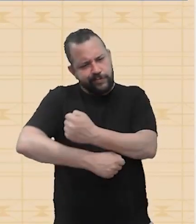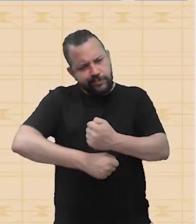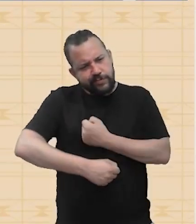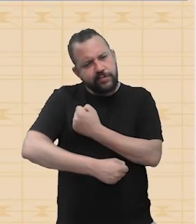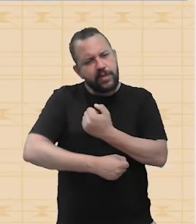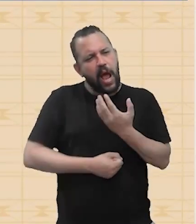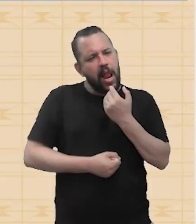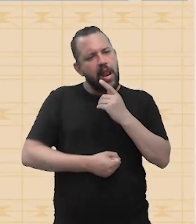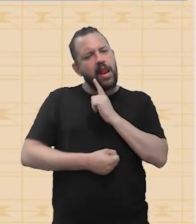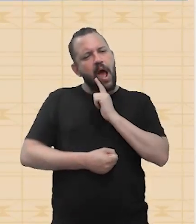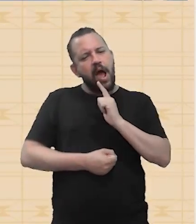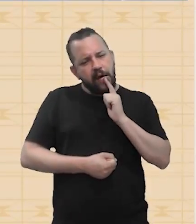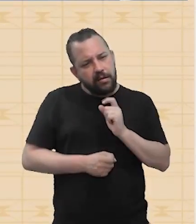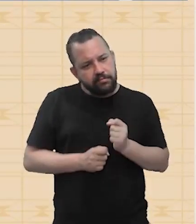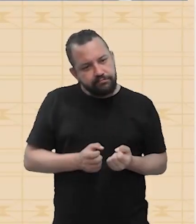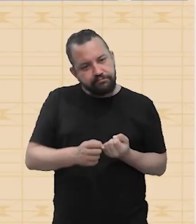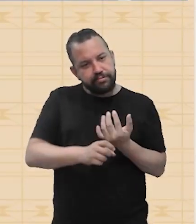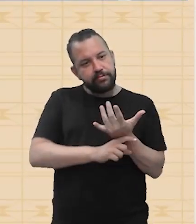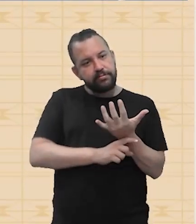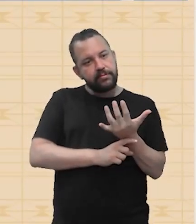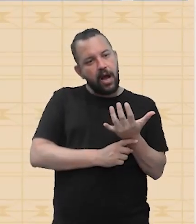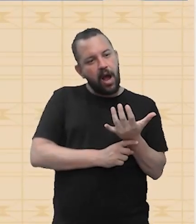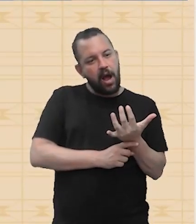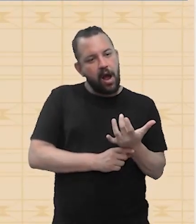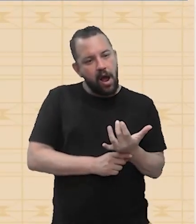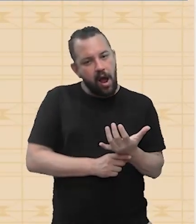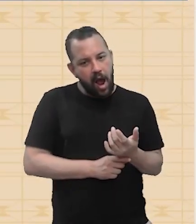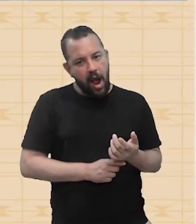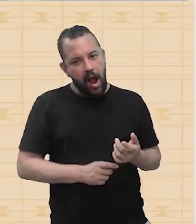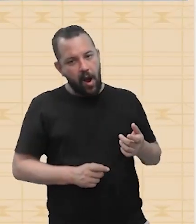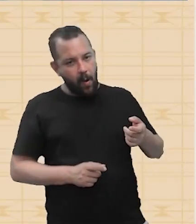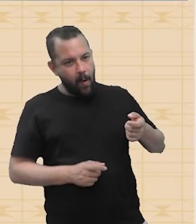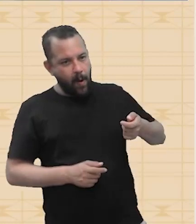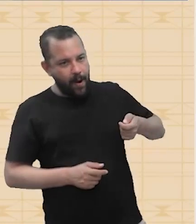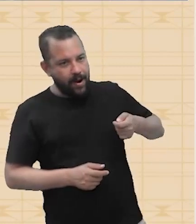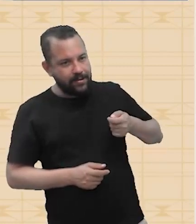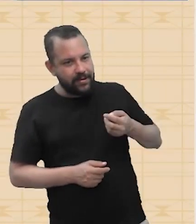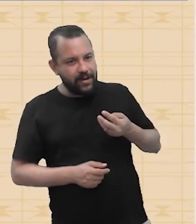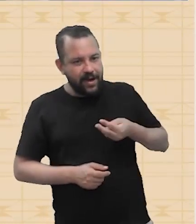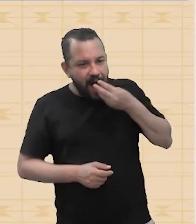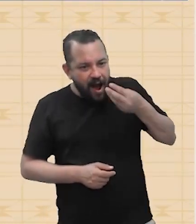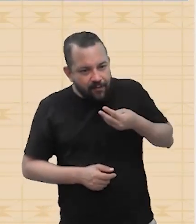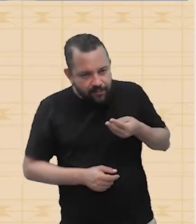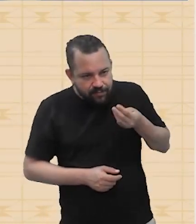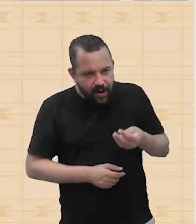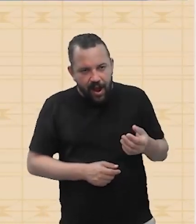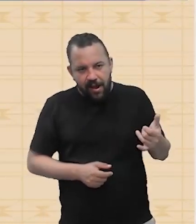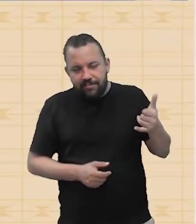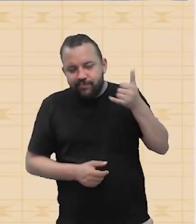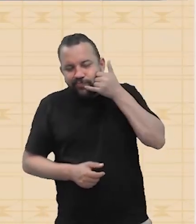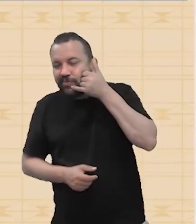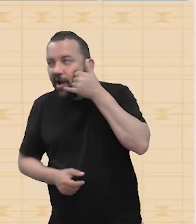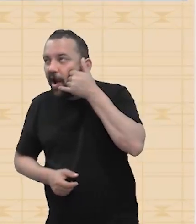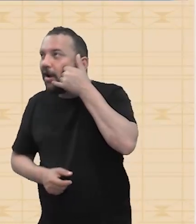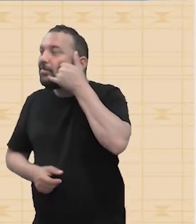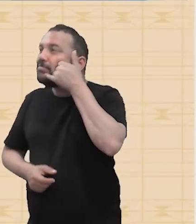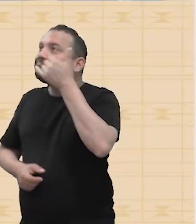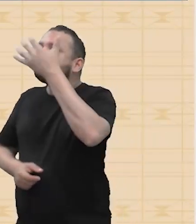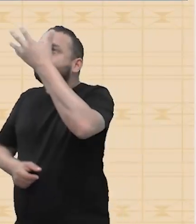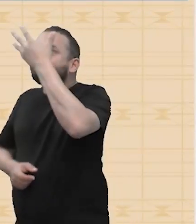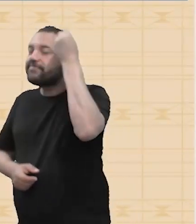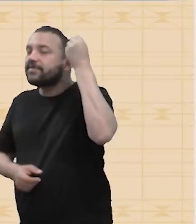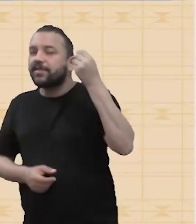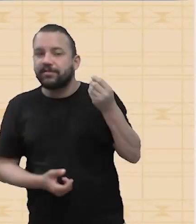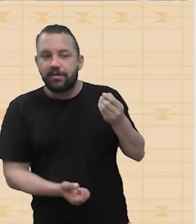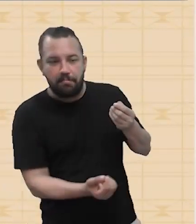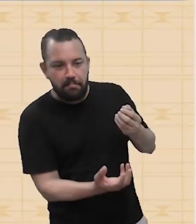e esqueceu a frigideira com um garfo no fogo. E aí tocou o telefone, era mozão. Aí você, oi mozão, tudo bom? Não sei o que